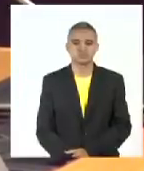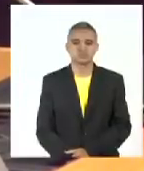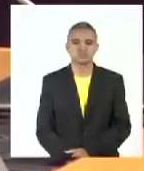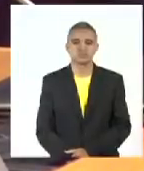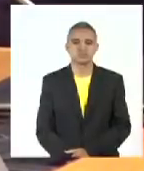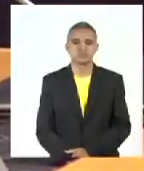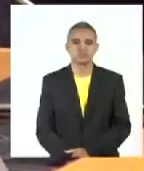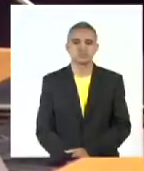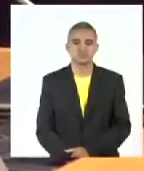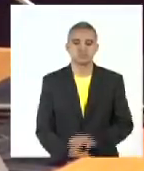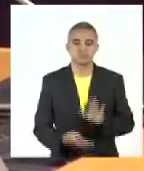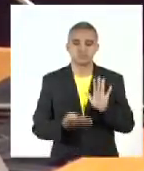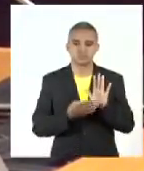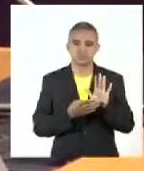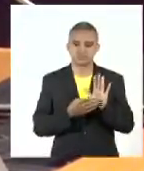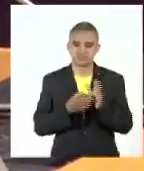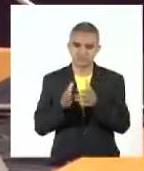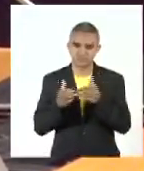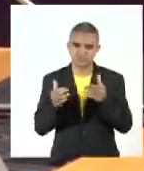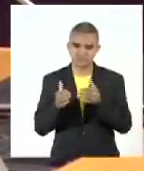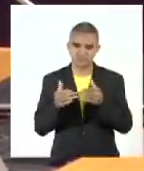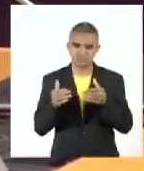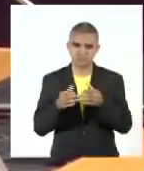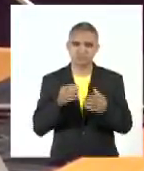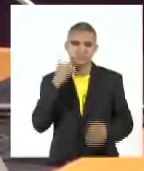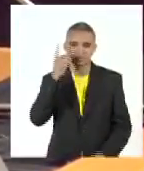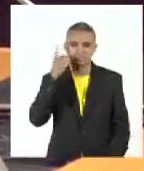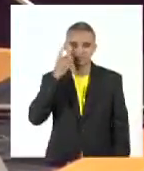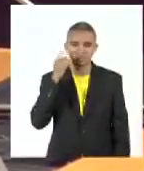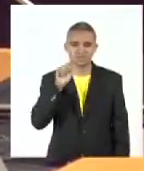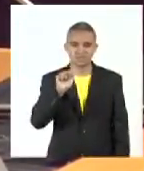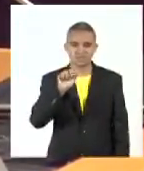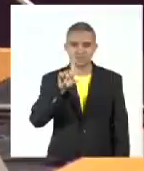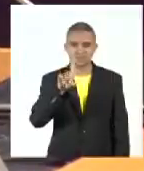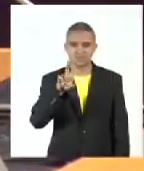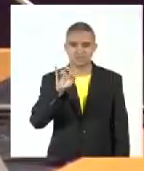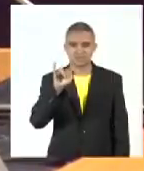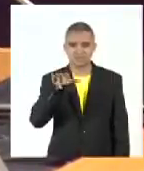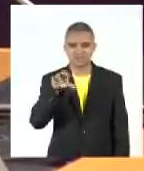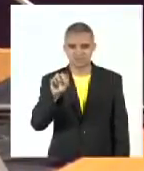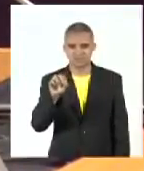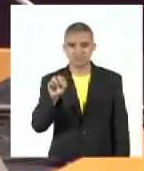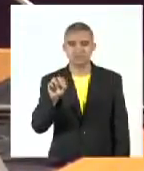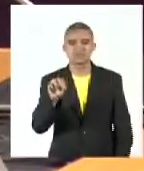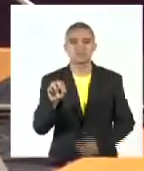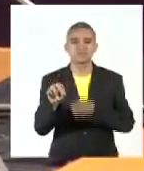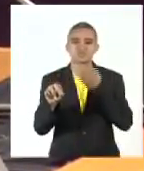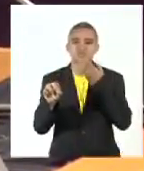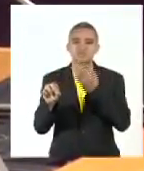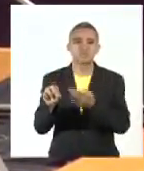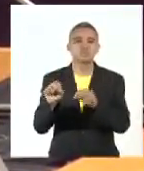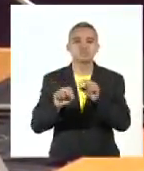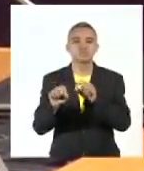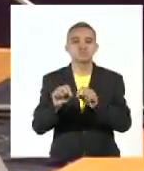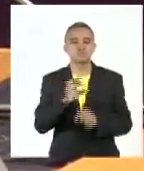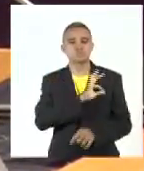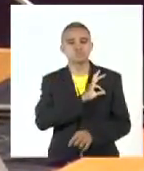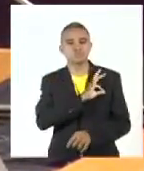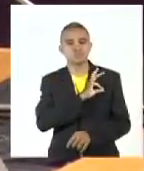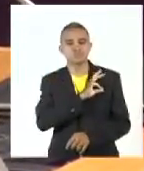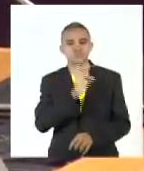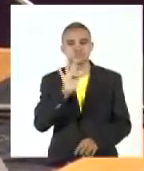ao requerimento do deputado Adriano Sarney, que era solicitando a Força Nacional para o nosso